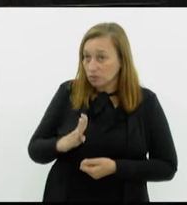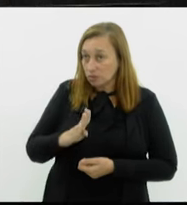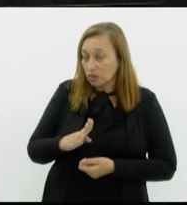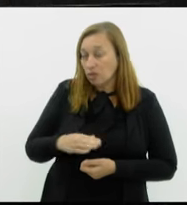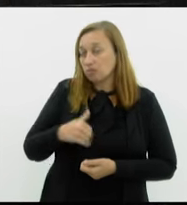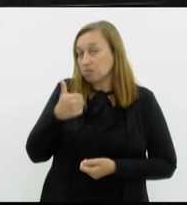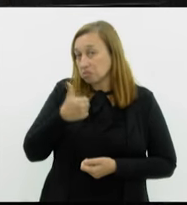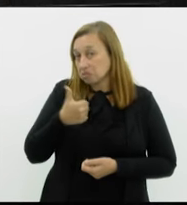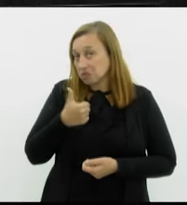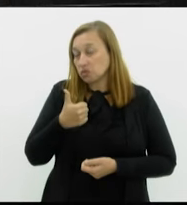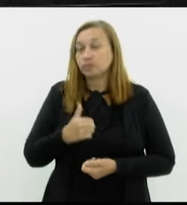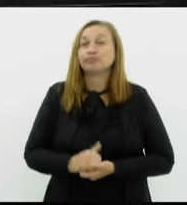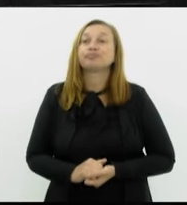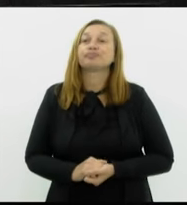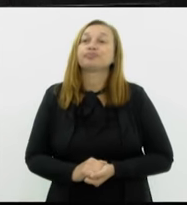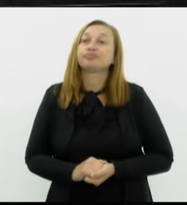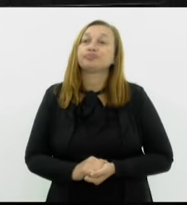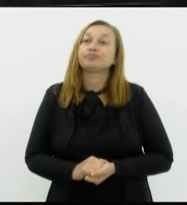primeiro lugar.